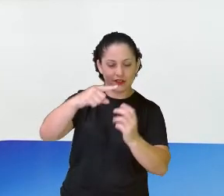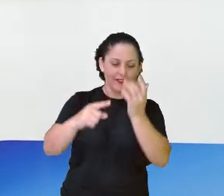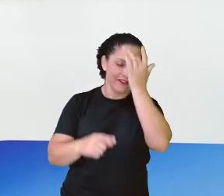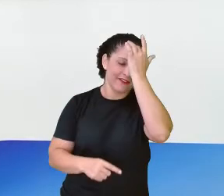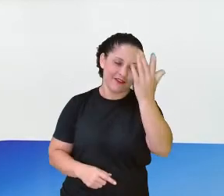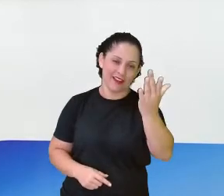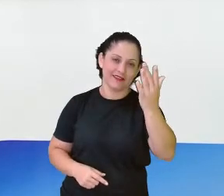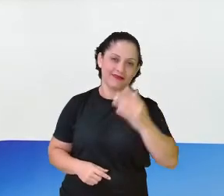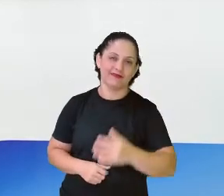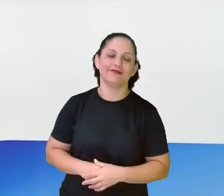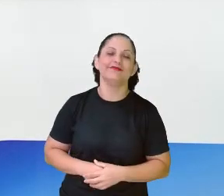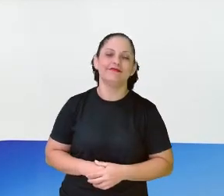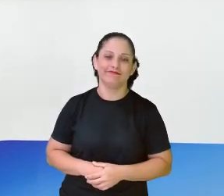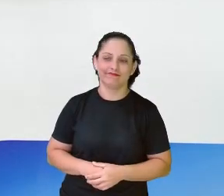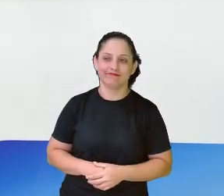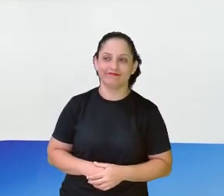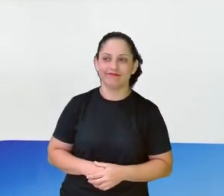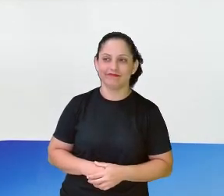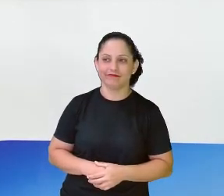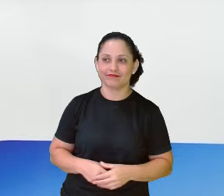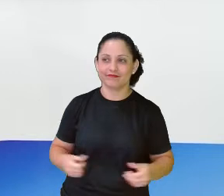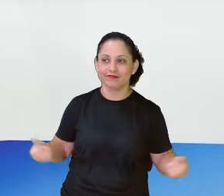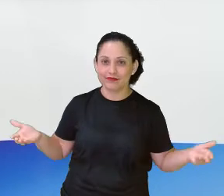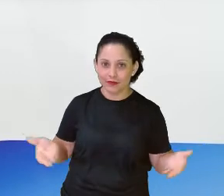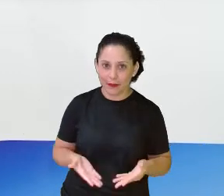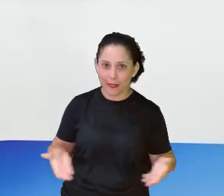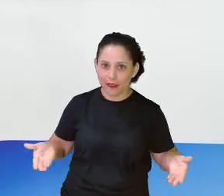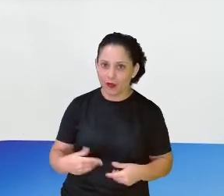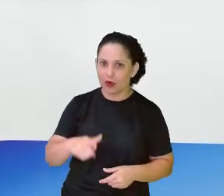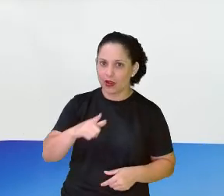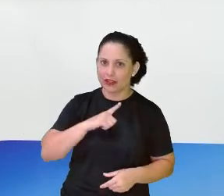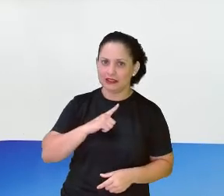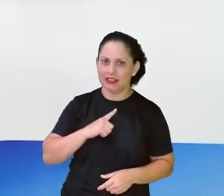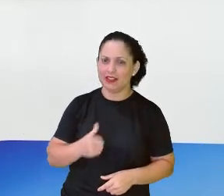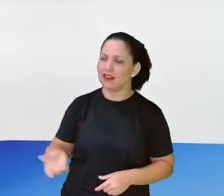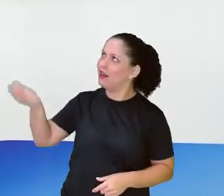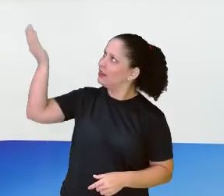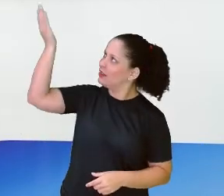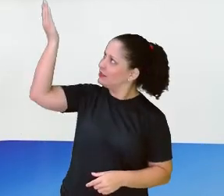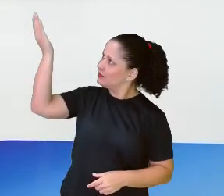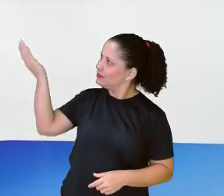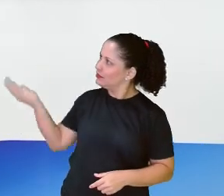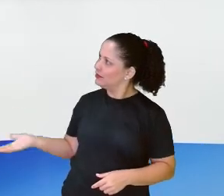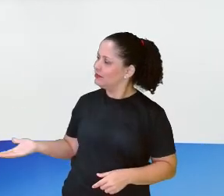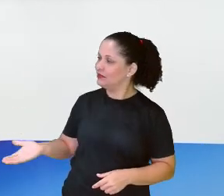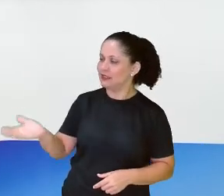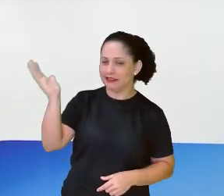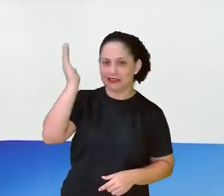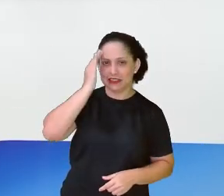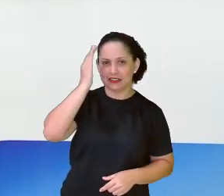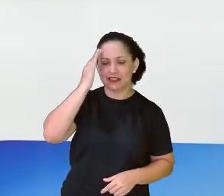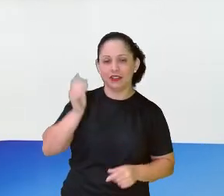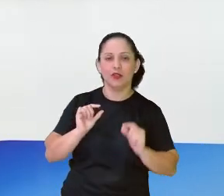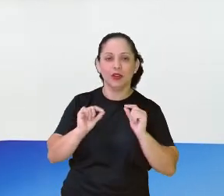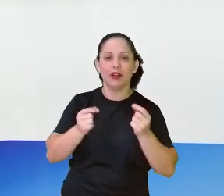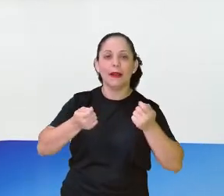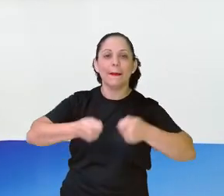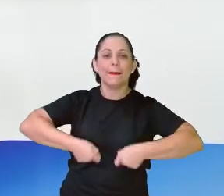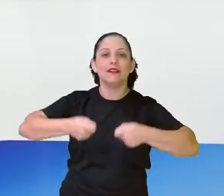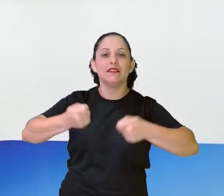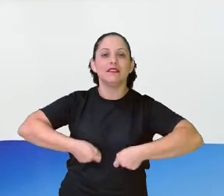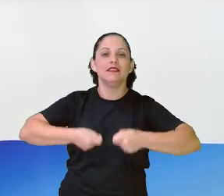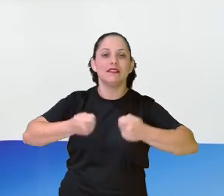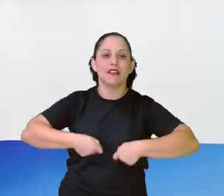essa construção? Aqui eu tenho as leituras, né, que a gente já entendeu, que a gente precisa fazer a